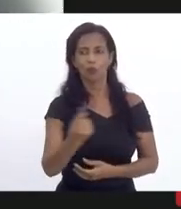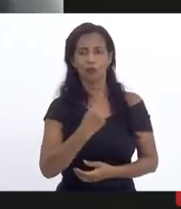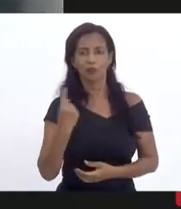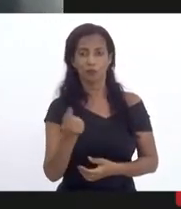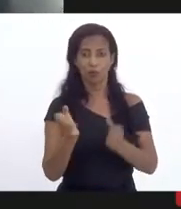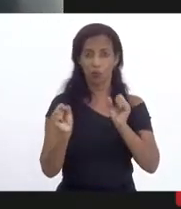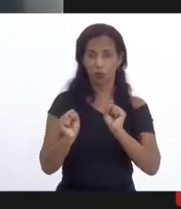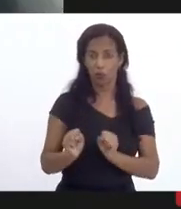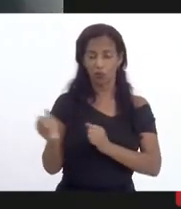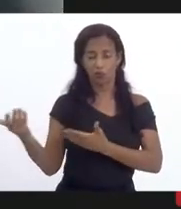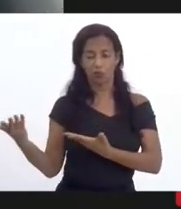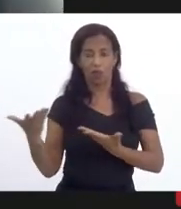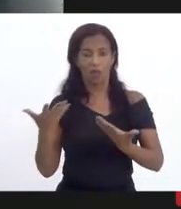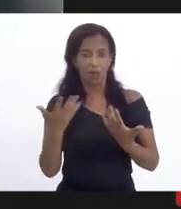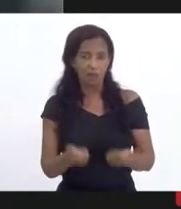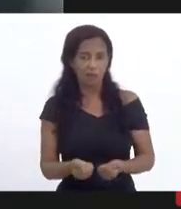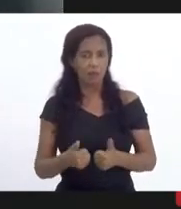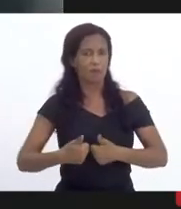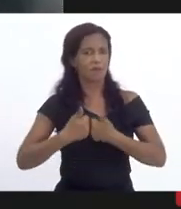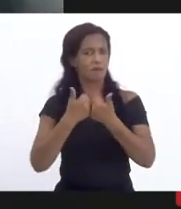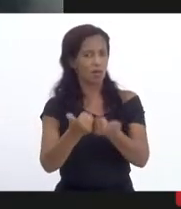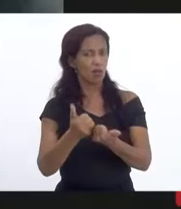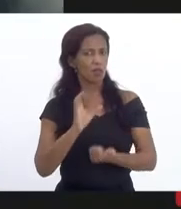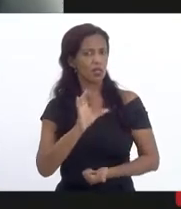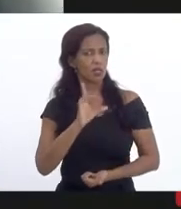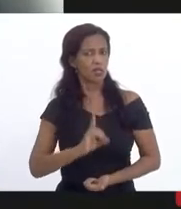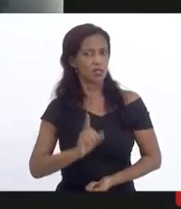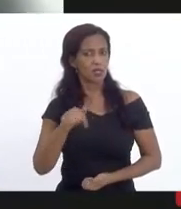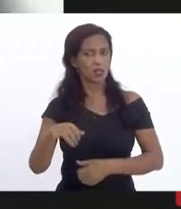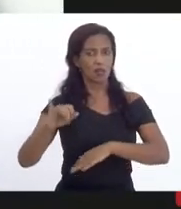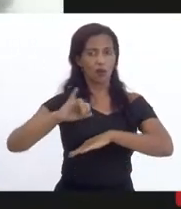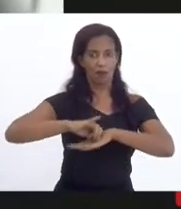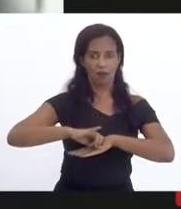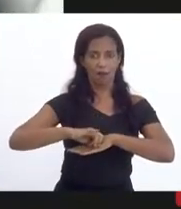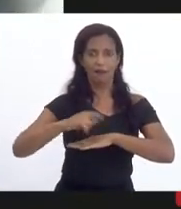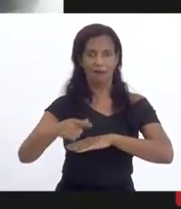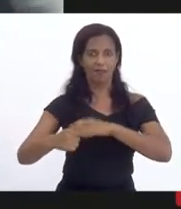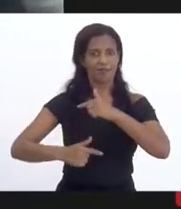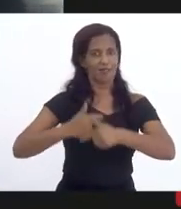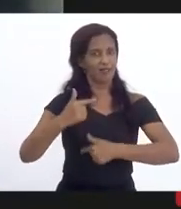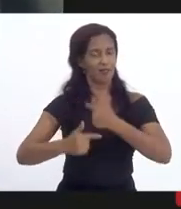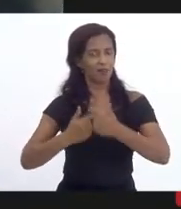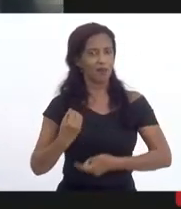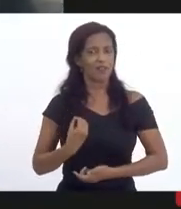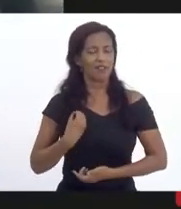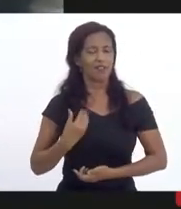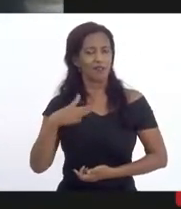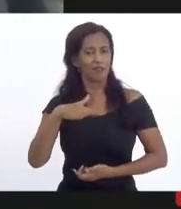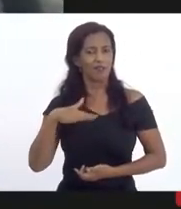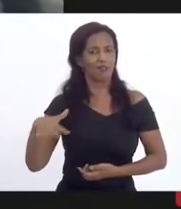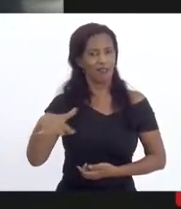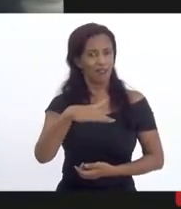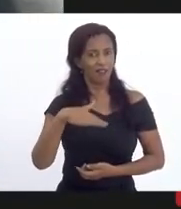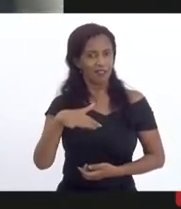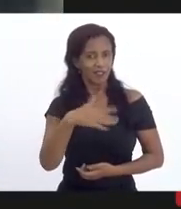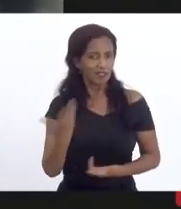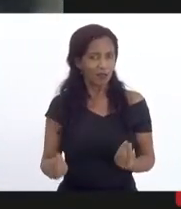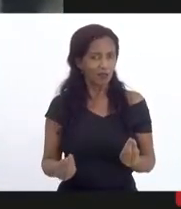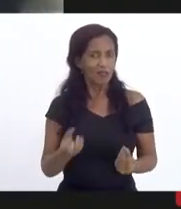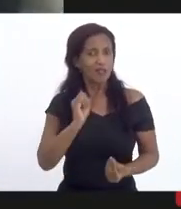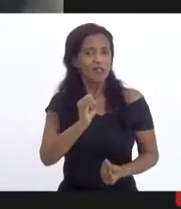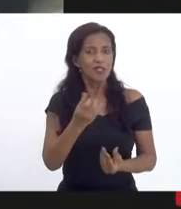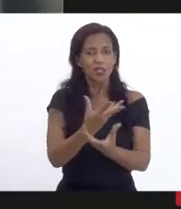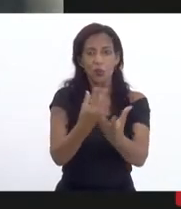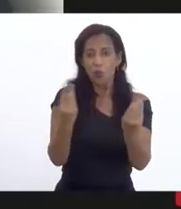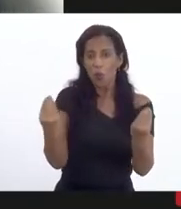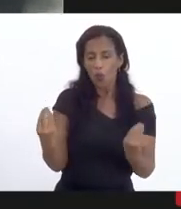podemos receber melhor esse cidadão carioca, esse cidadão fluminense que mora na região metropolitana, se